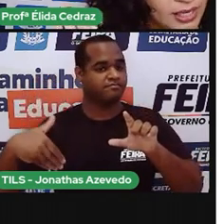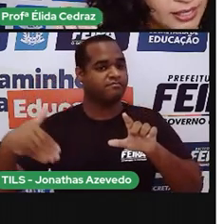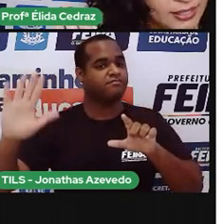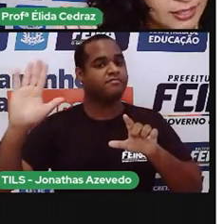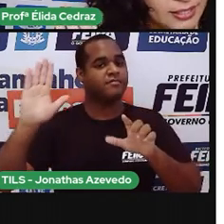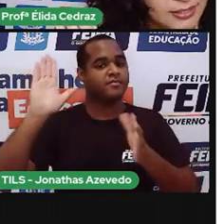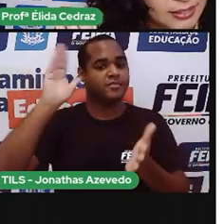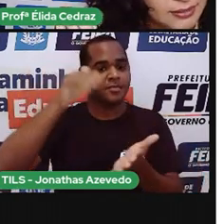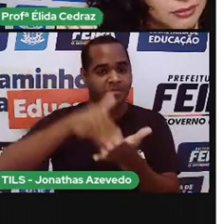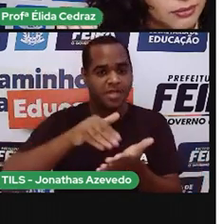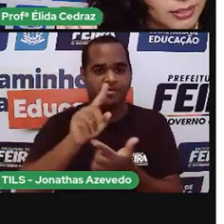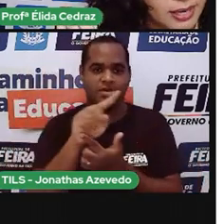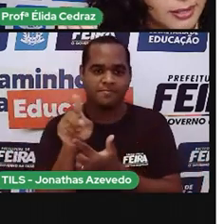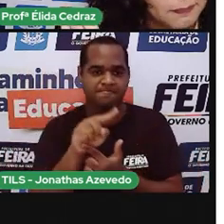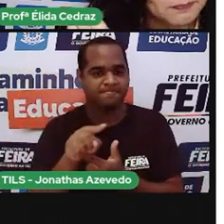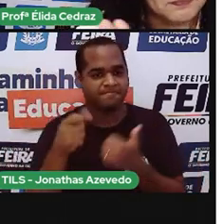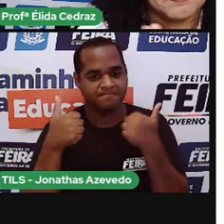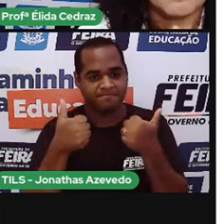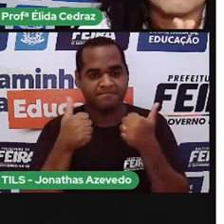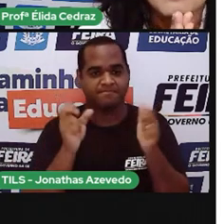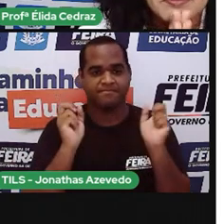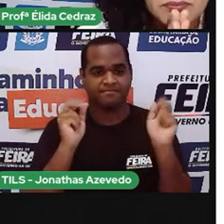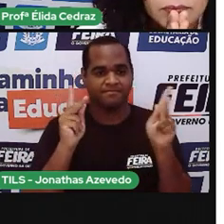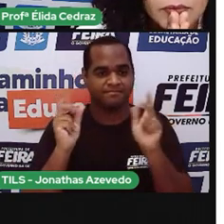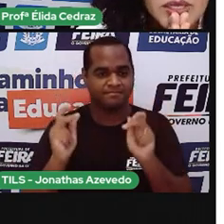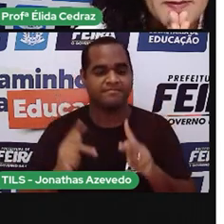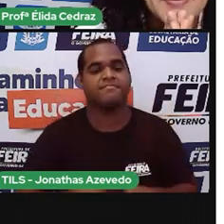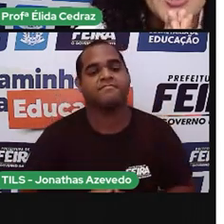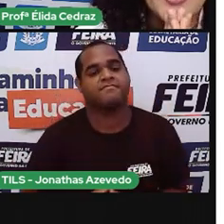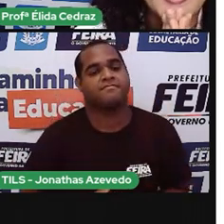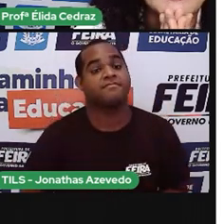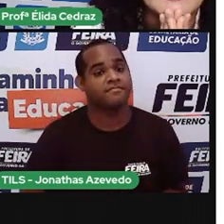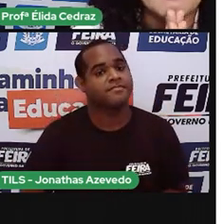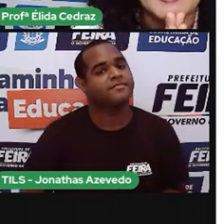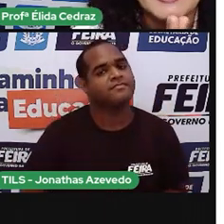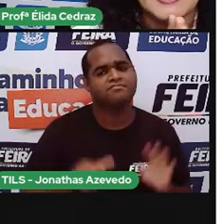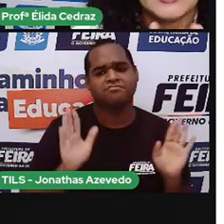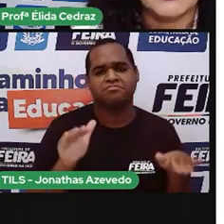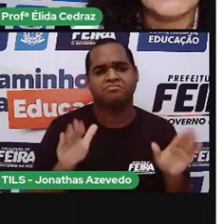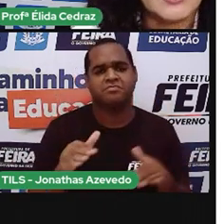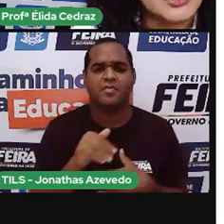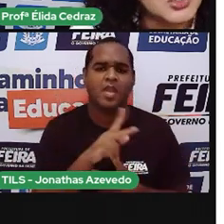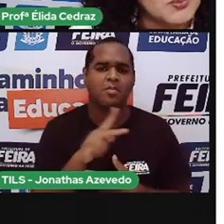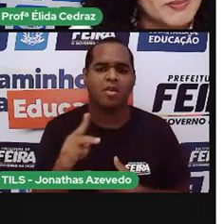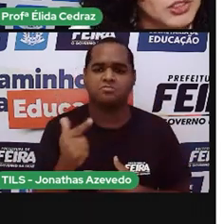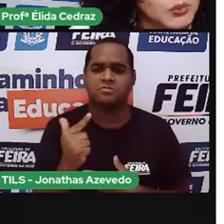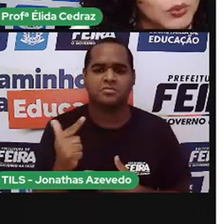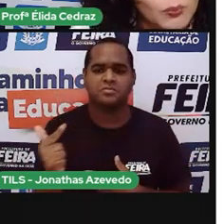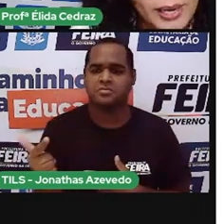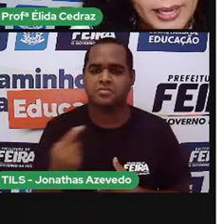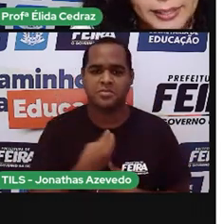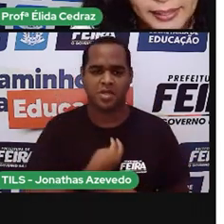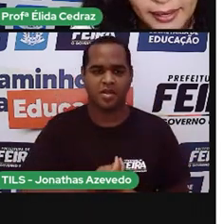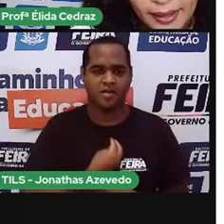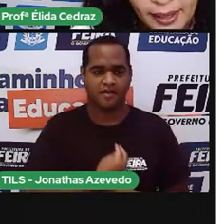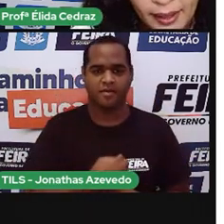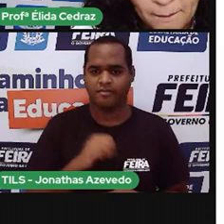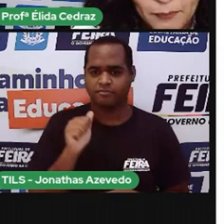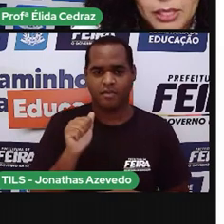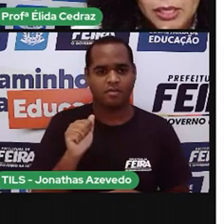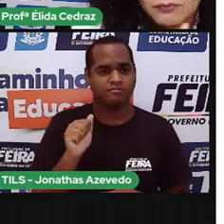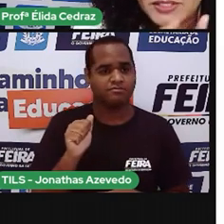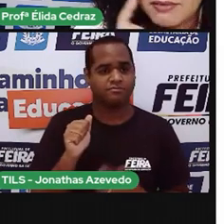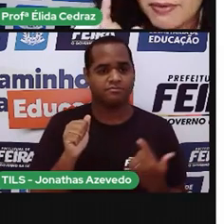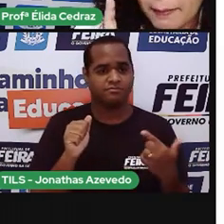Até chegar na letrinha Z, ok? Para ele dar, mas aí não tem instrumento com a letra